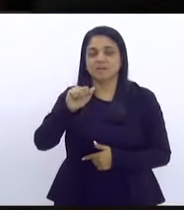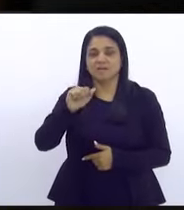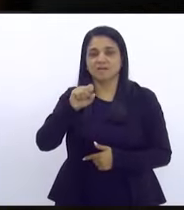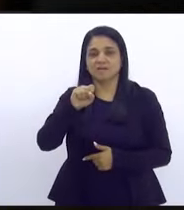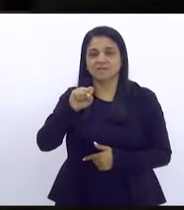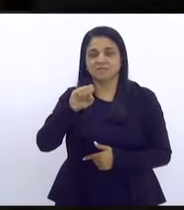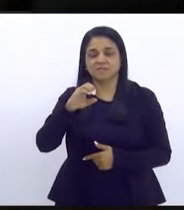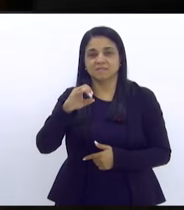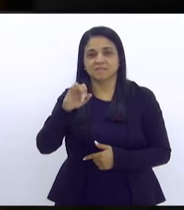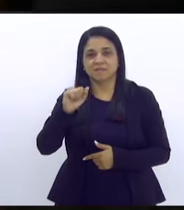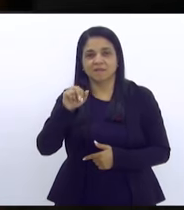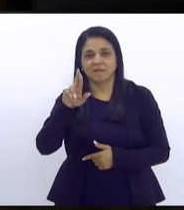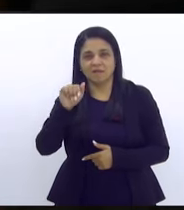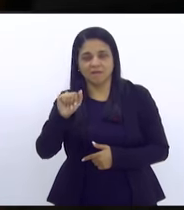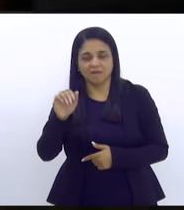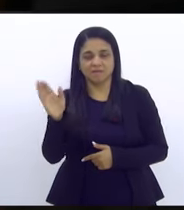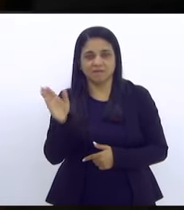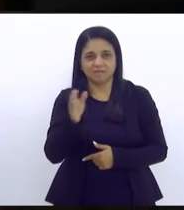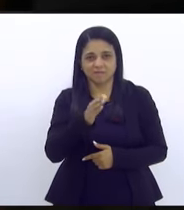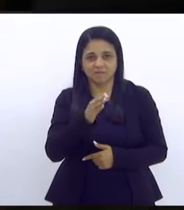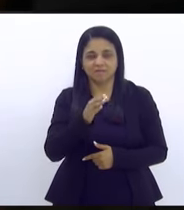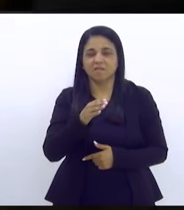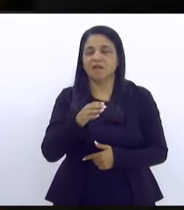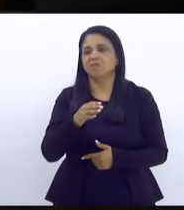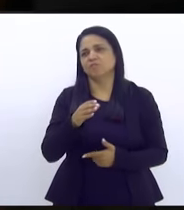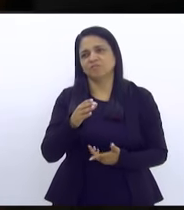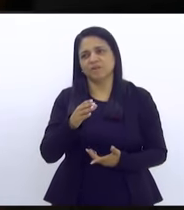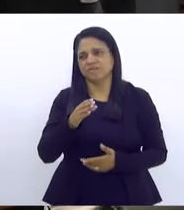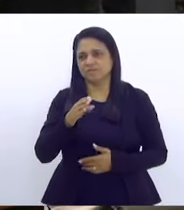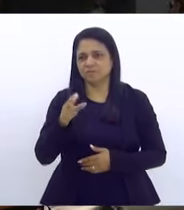desde 5 de 2003, do Bloco da Catedral 1.